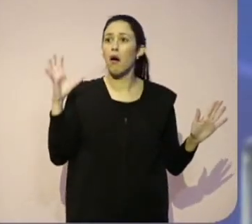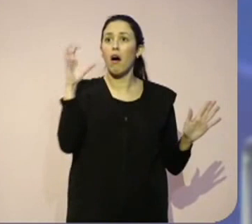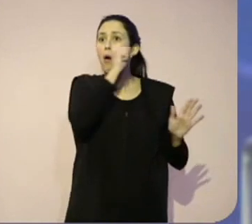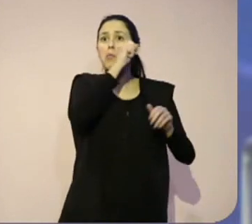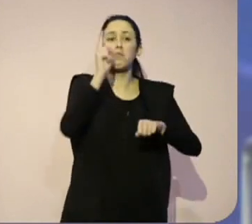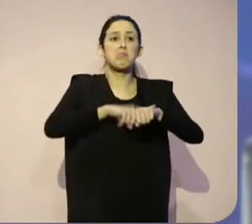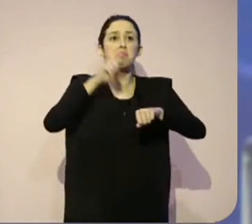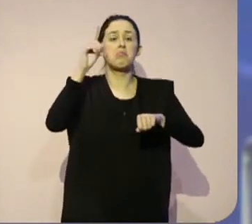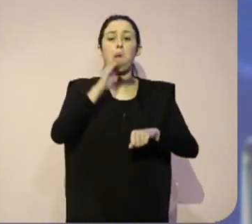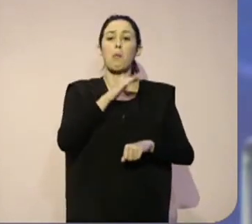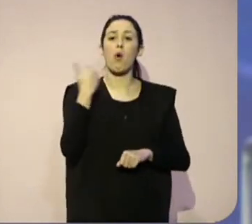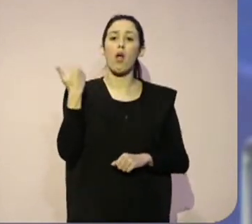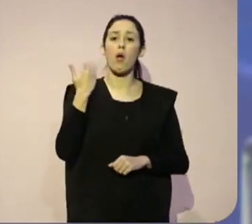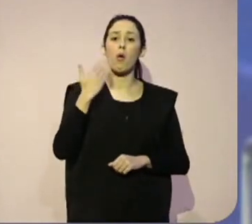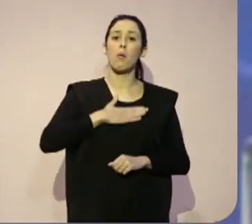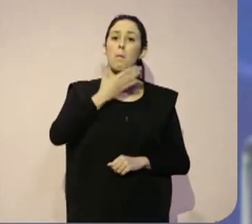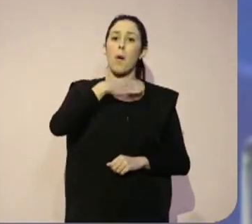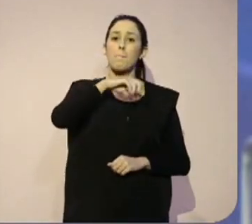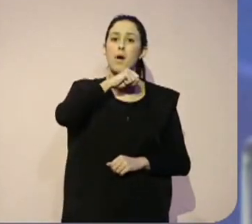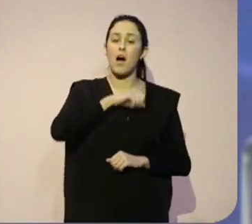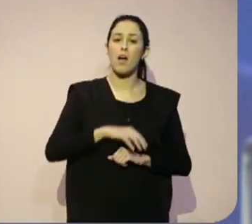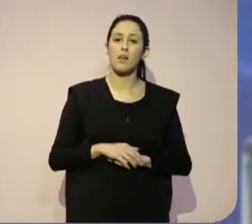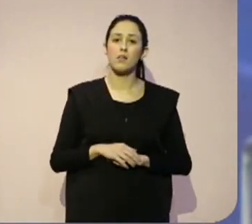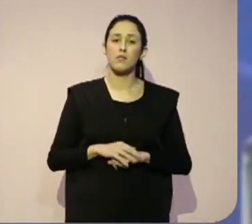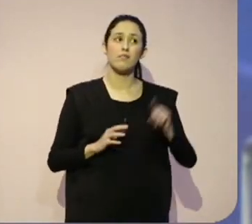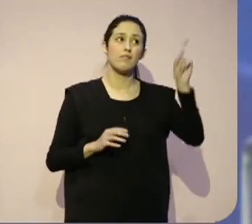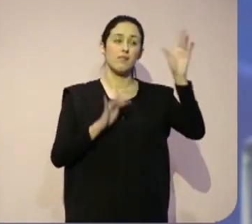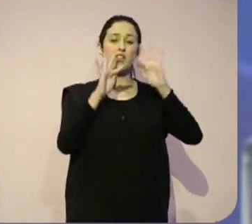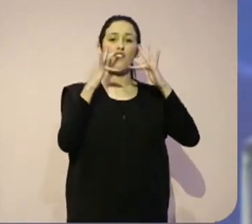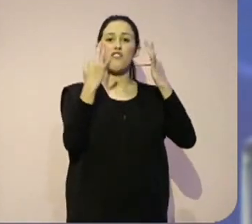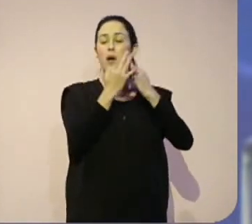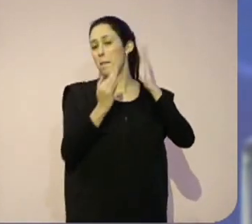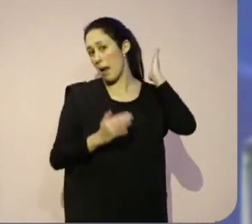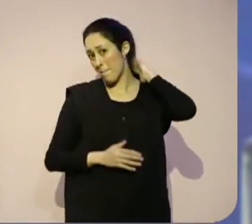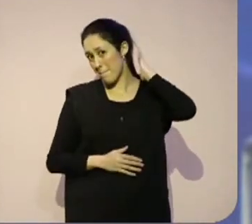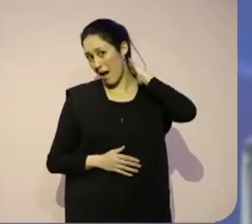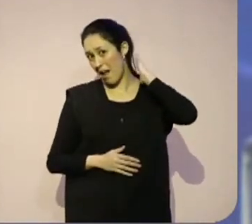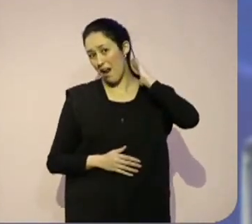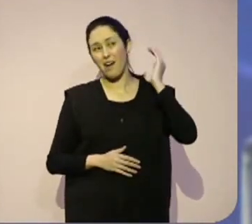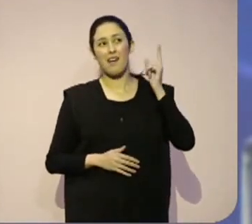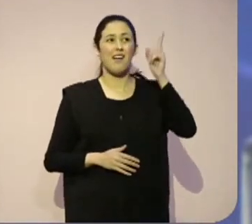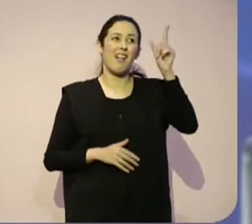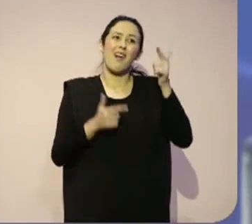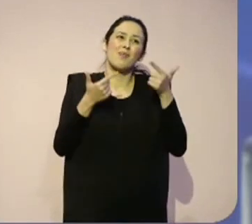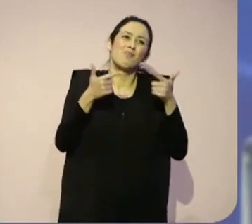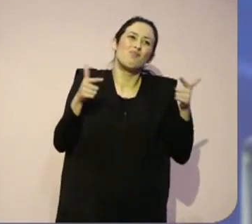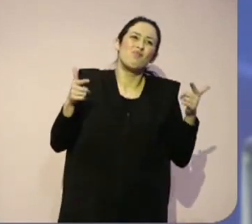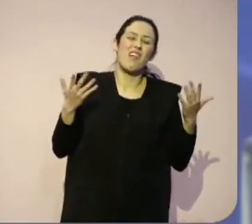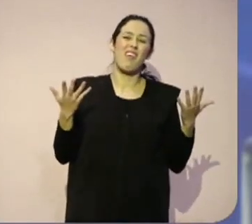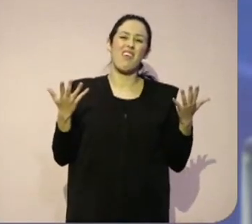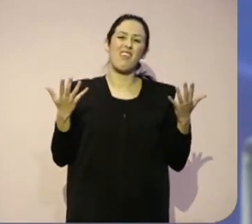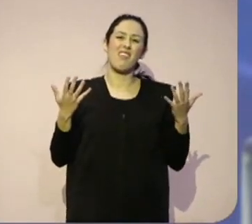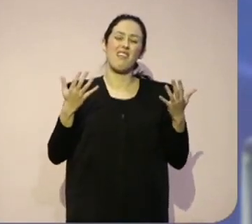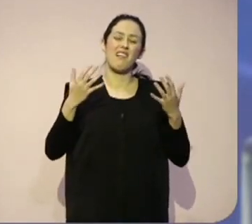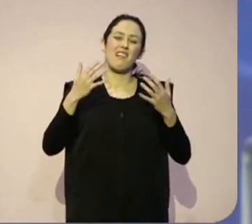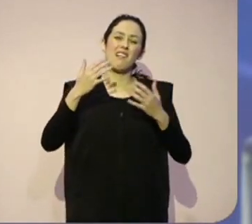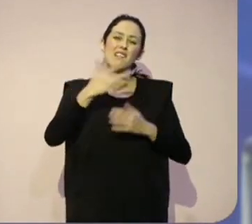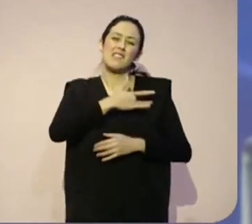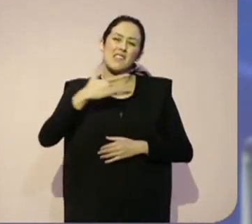2 dias. Minha família do Pará, o Pará não tem muita assistência, muito